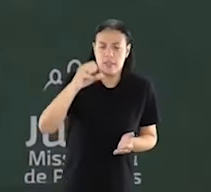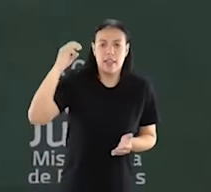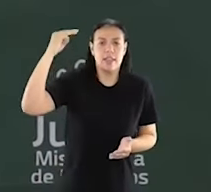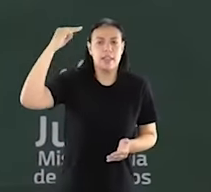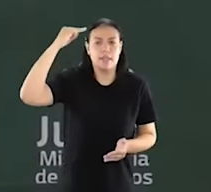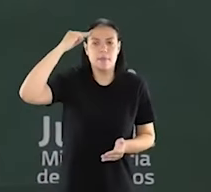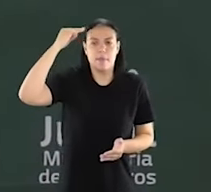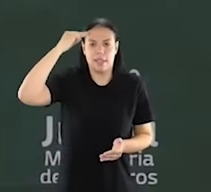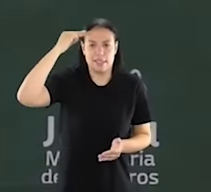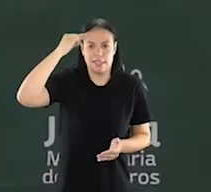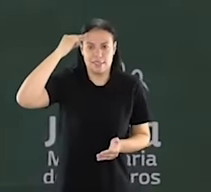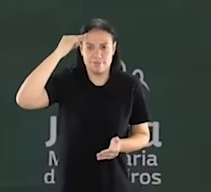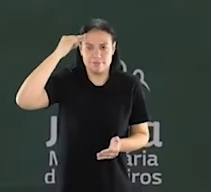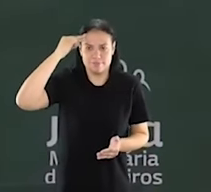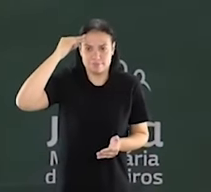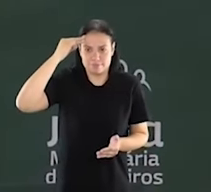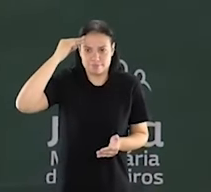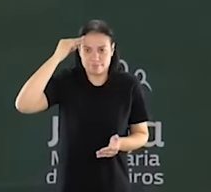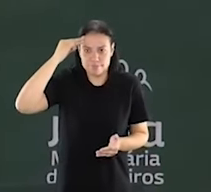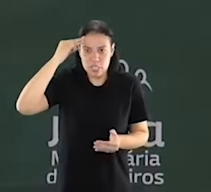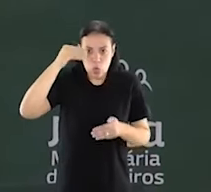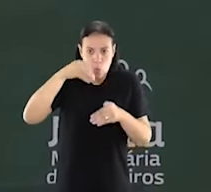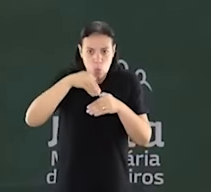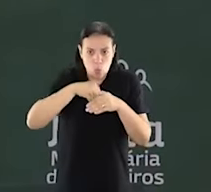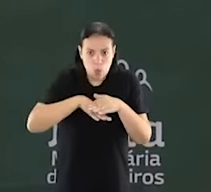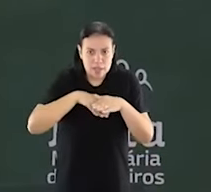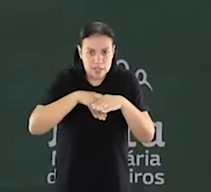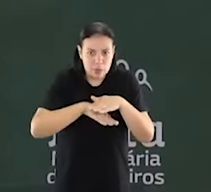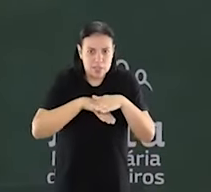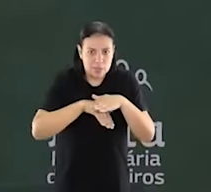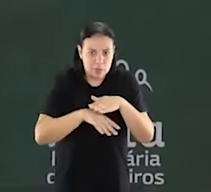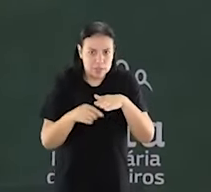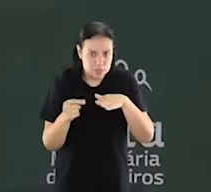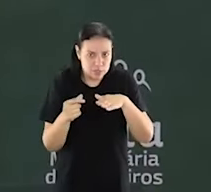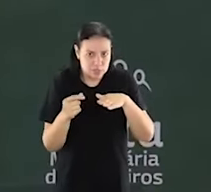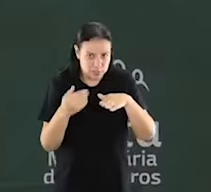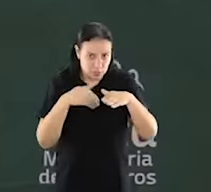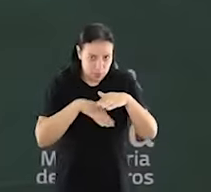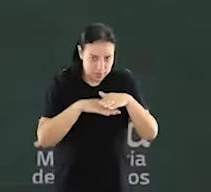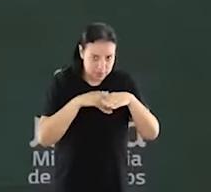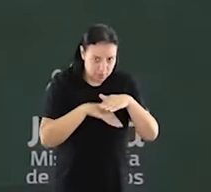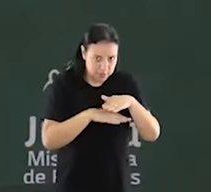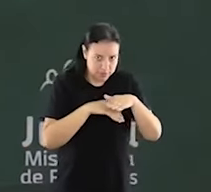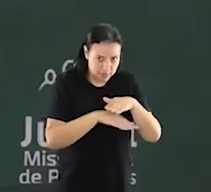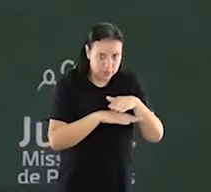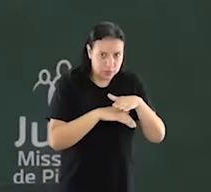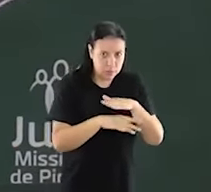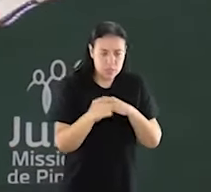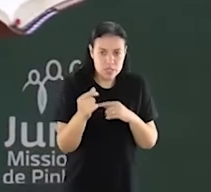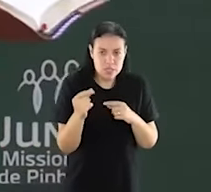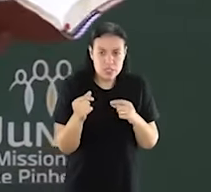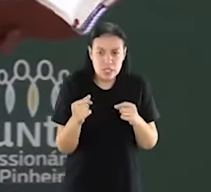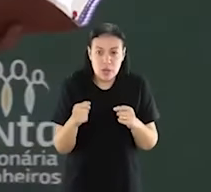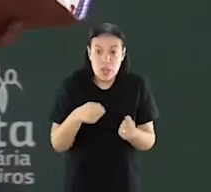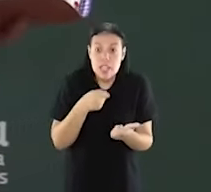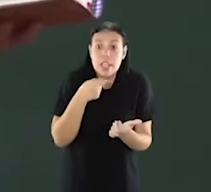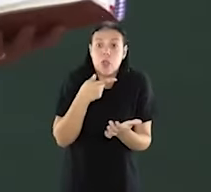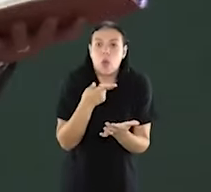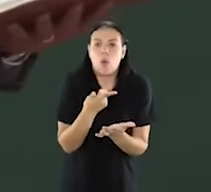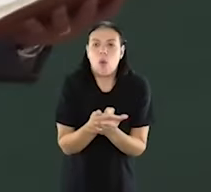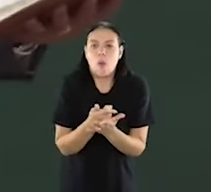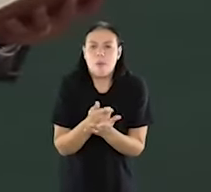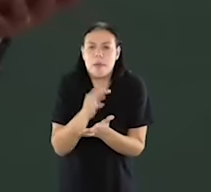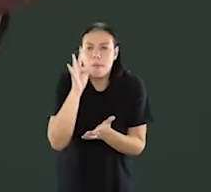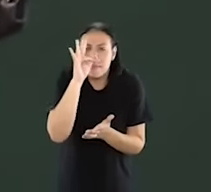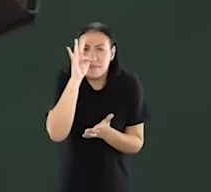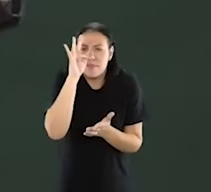junta suas economias pessoais e vai comprando esse perfume, pouco a pouco, talvez grama a grama. E Maria